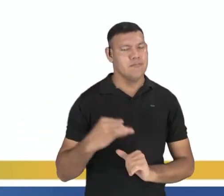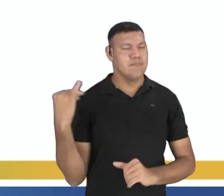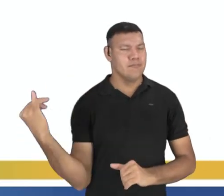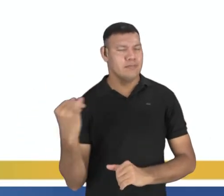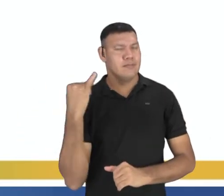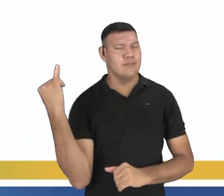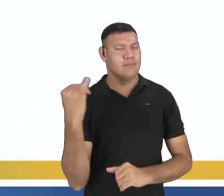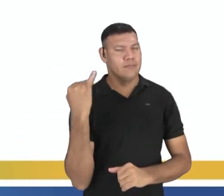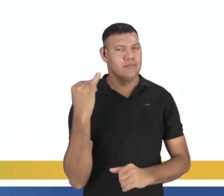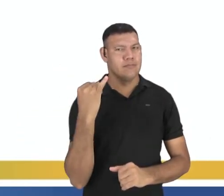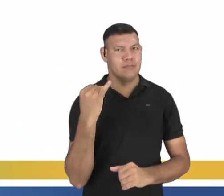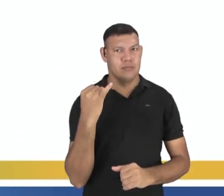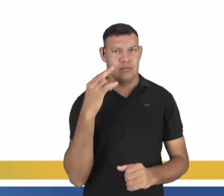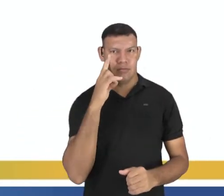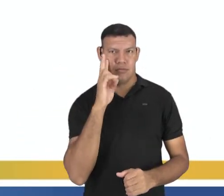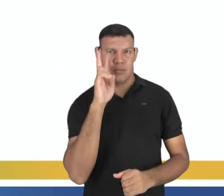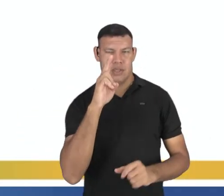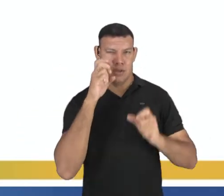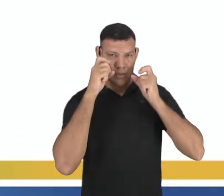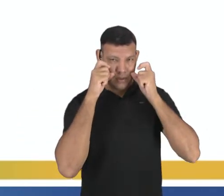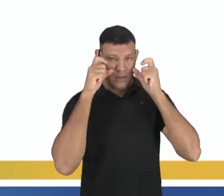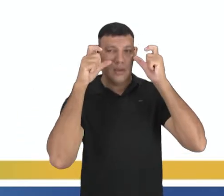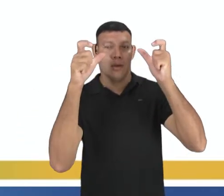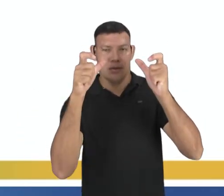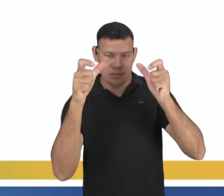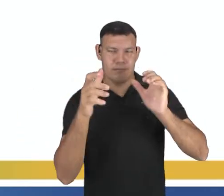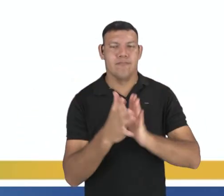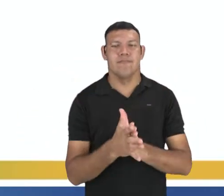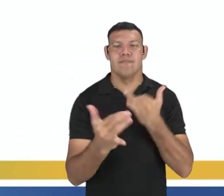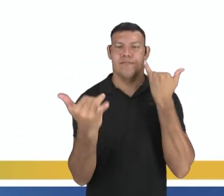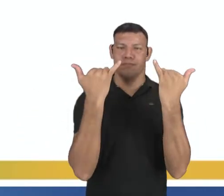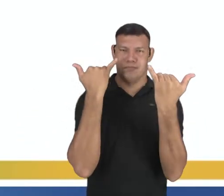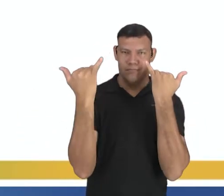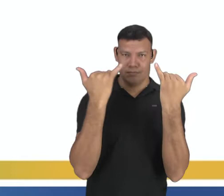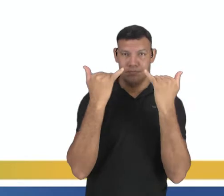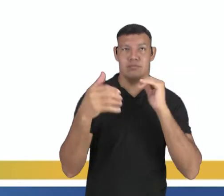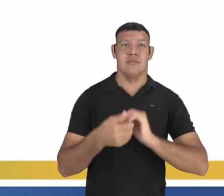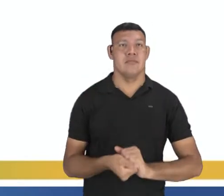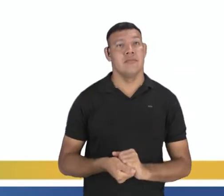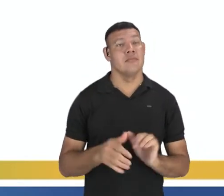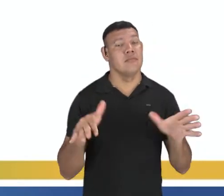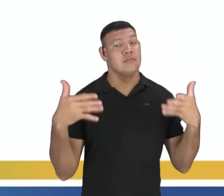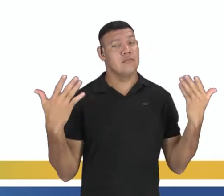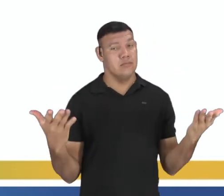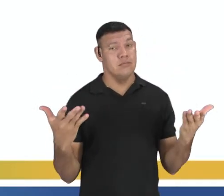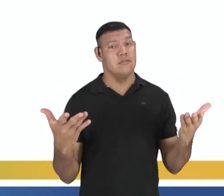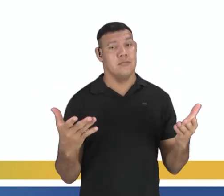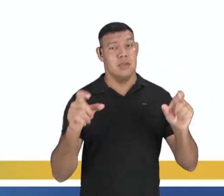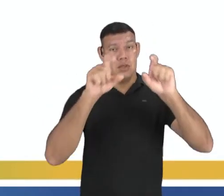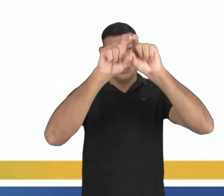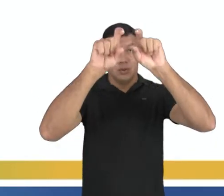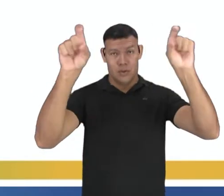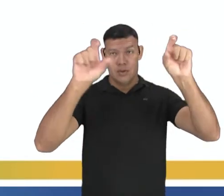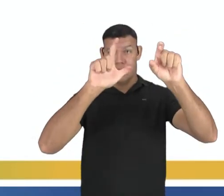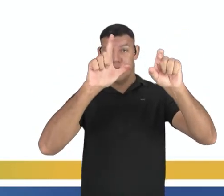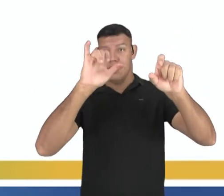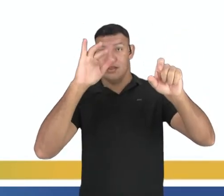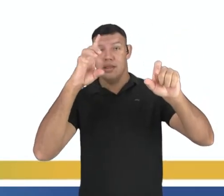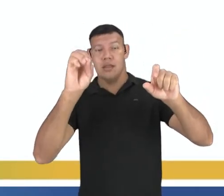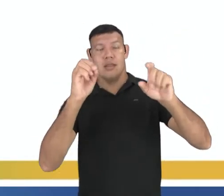para destacar aos olhos do leitor o acesso à informação. Assim, o lead é um